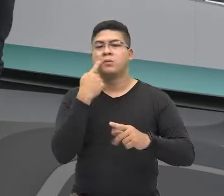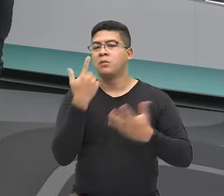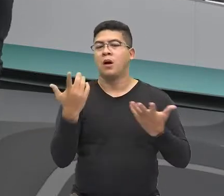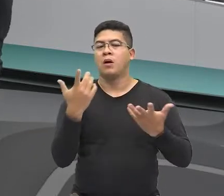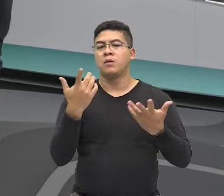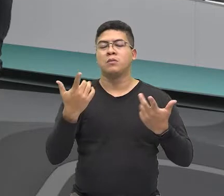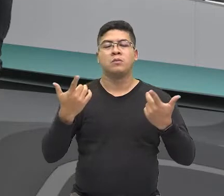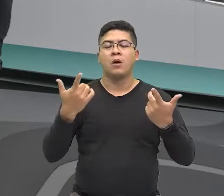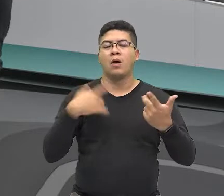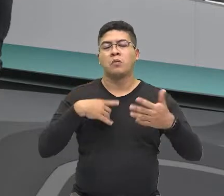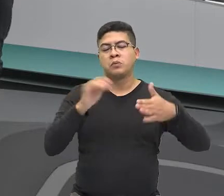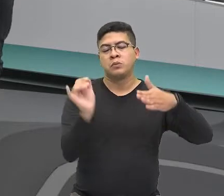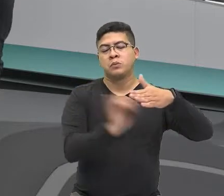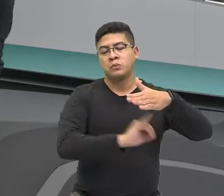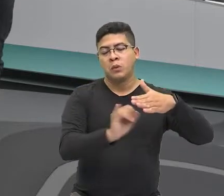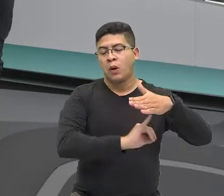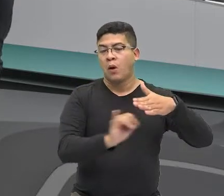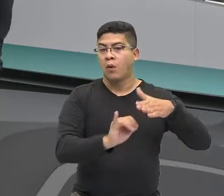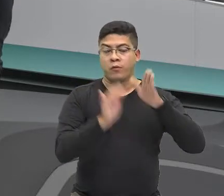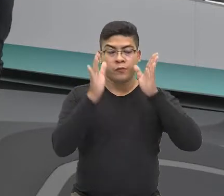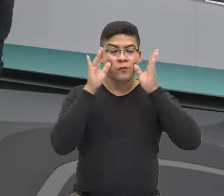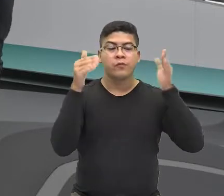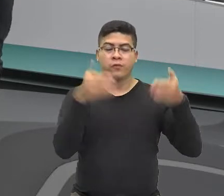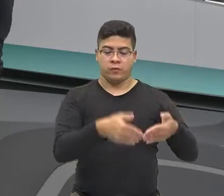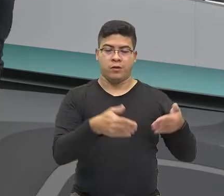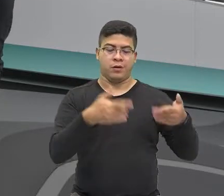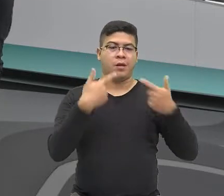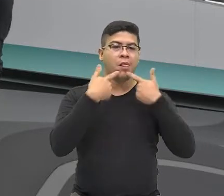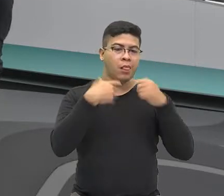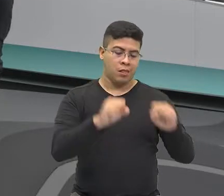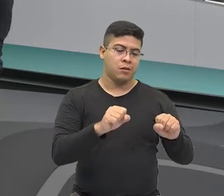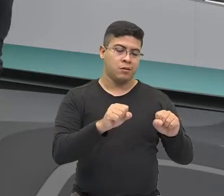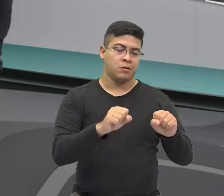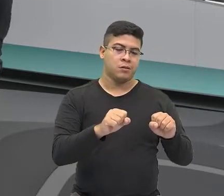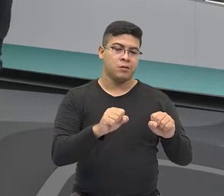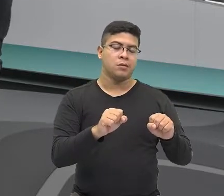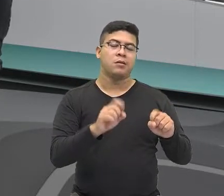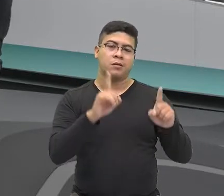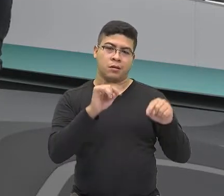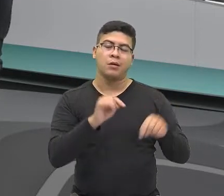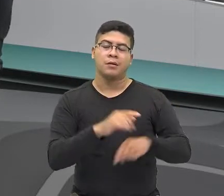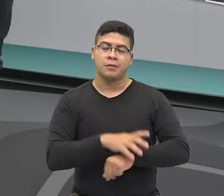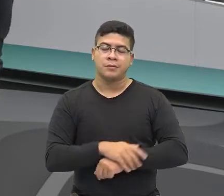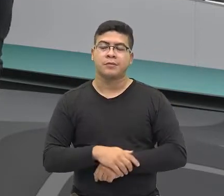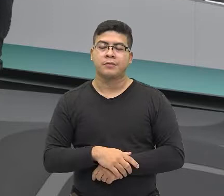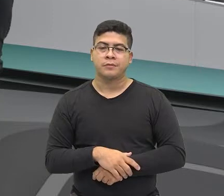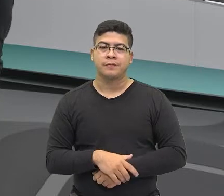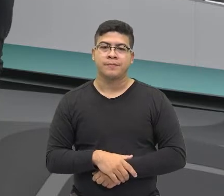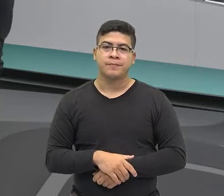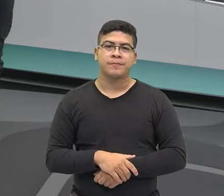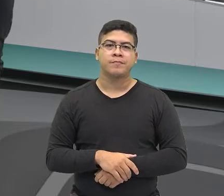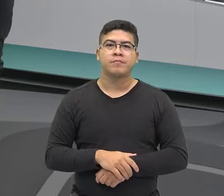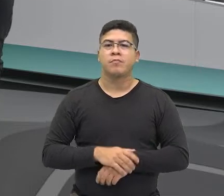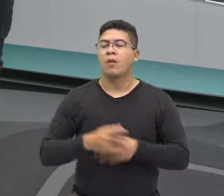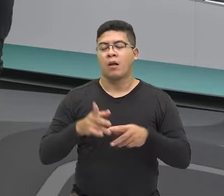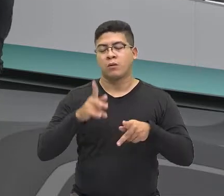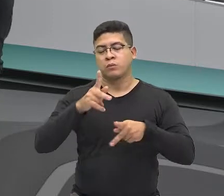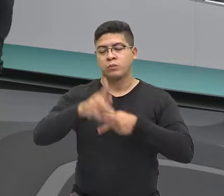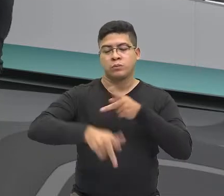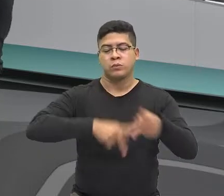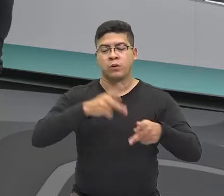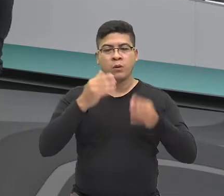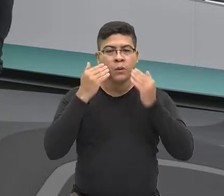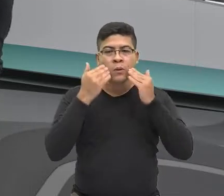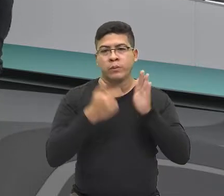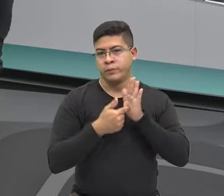uma linguagem informal para retratar o povo que eles estão mostrando nos poemas e também